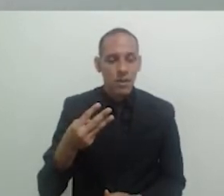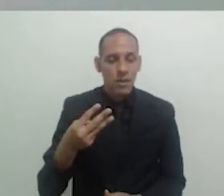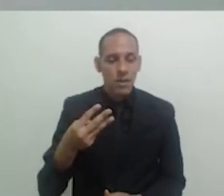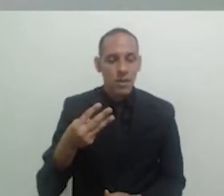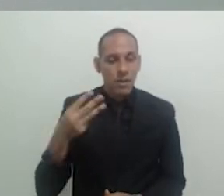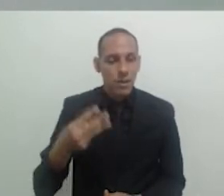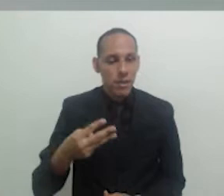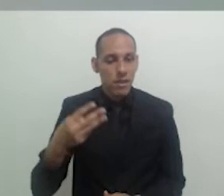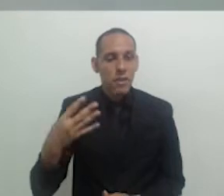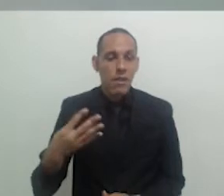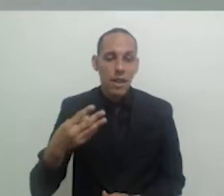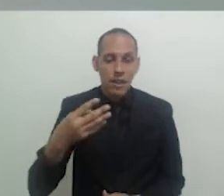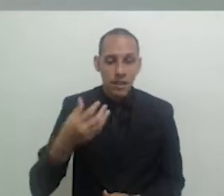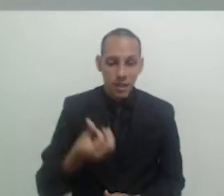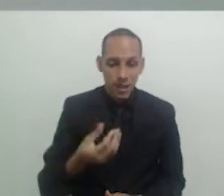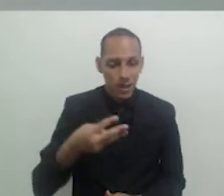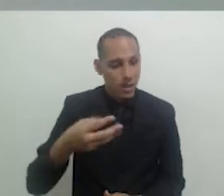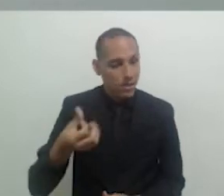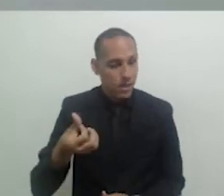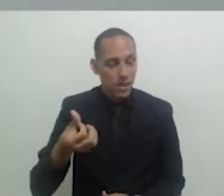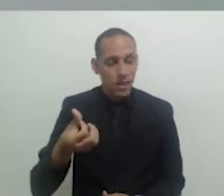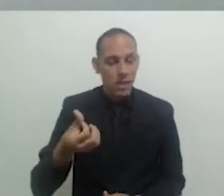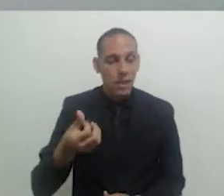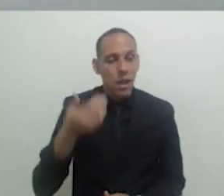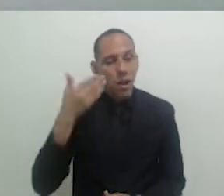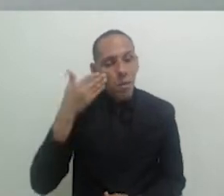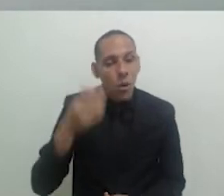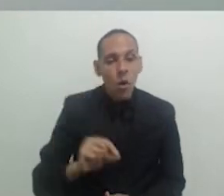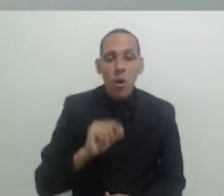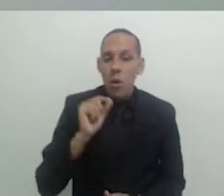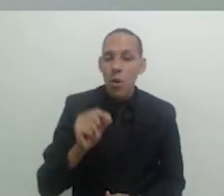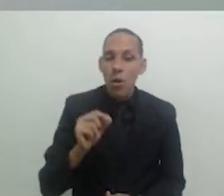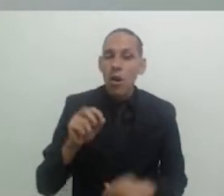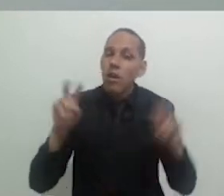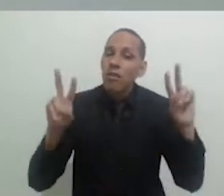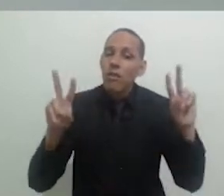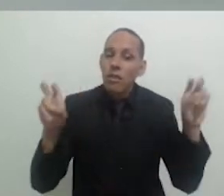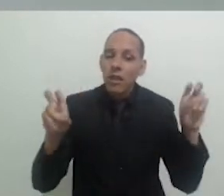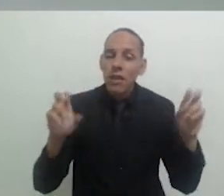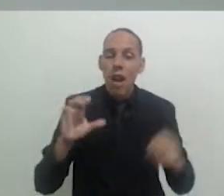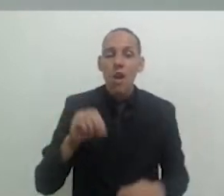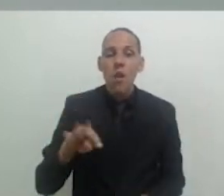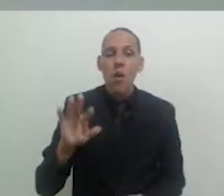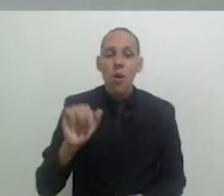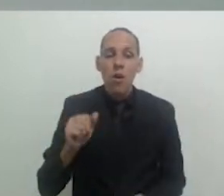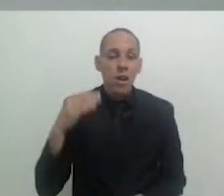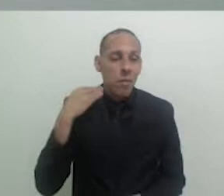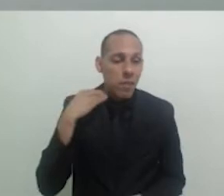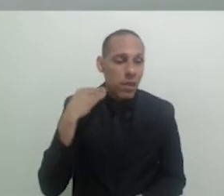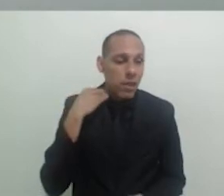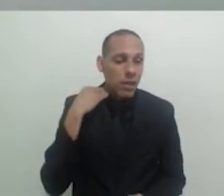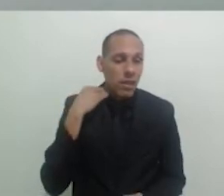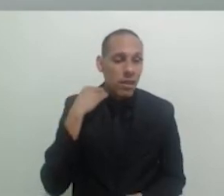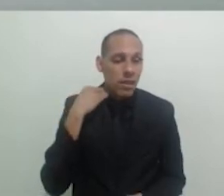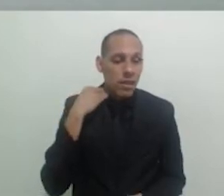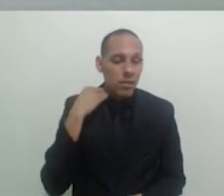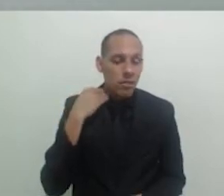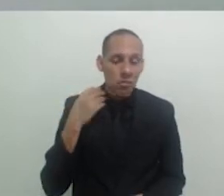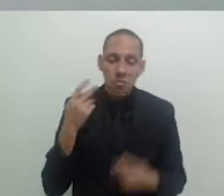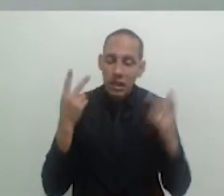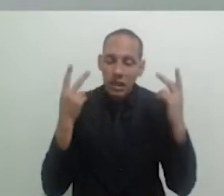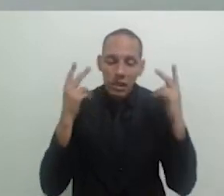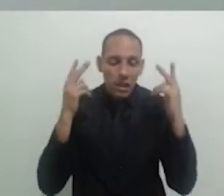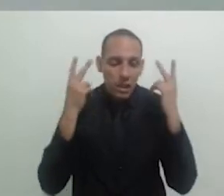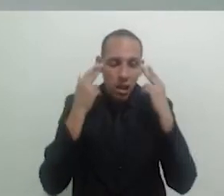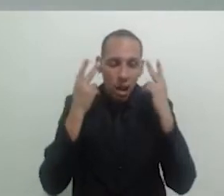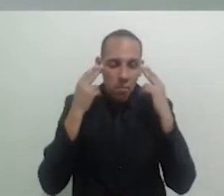4683-3436 somente alude ao termo, aspas, contas bancárias, fechas aspas, de forma genérica. Nada